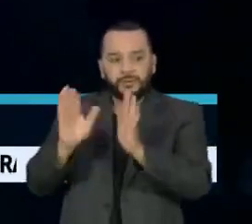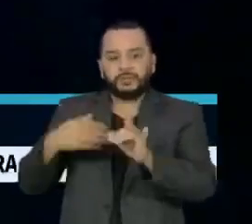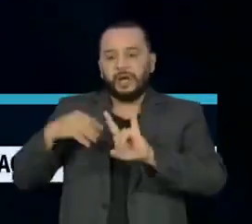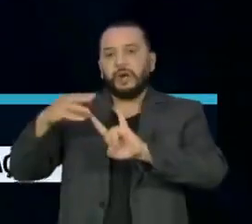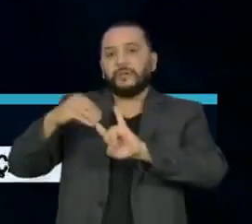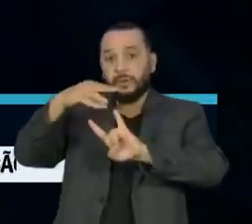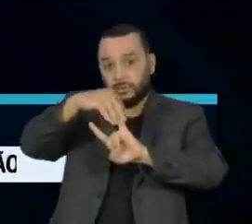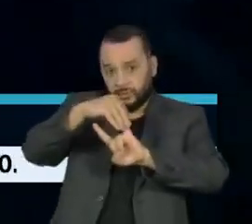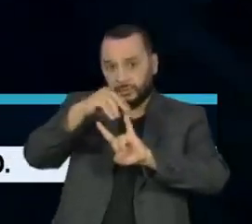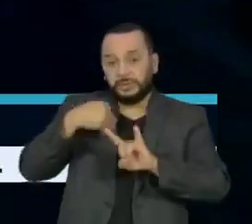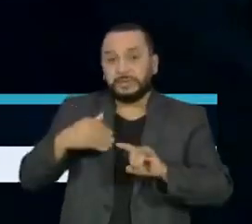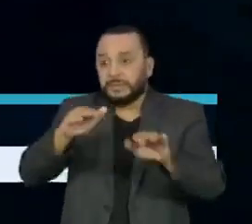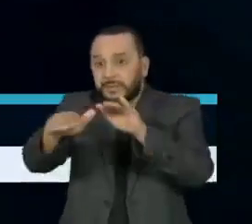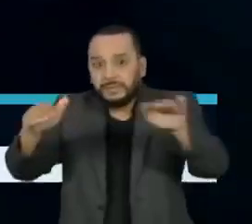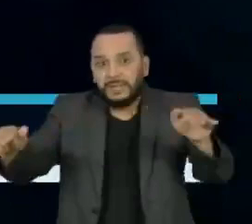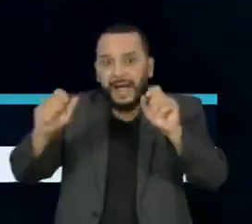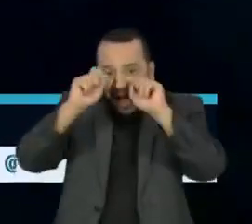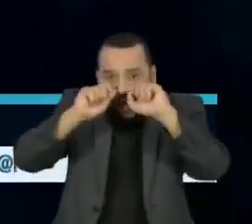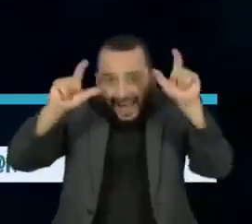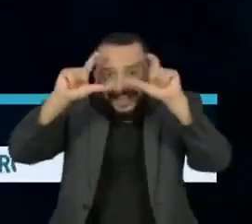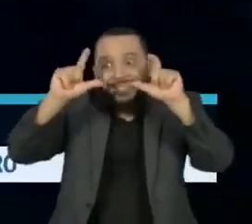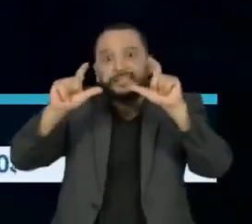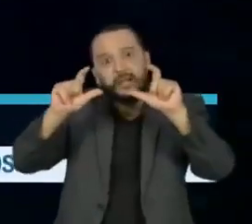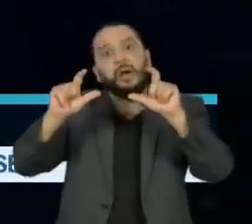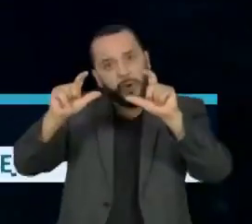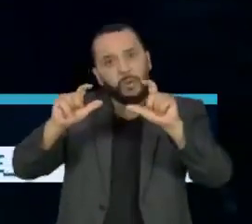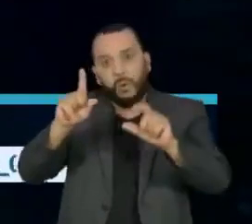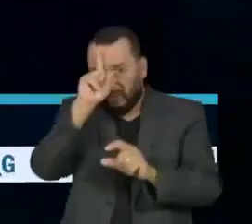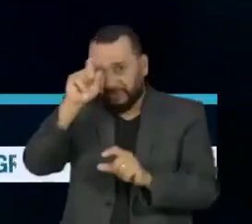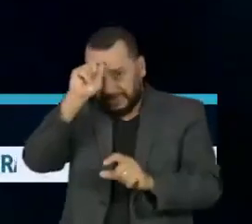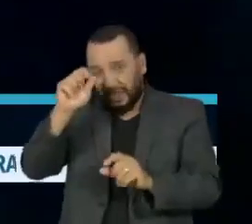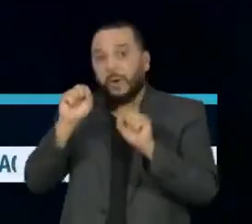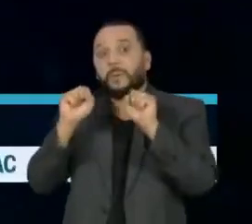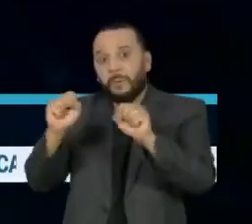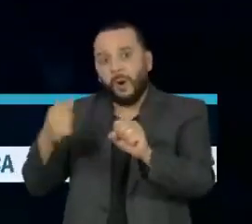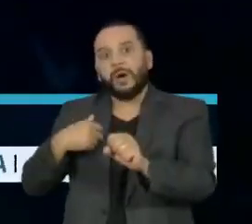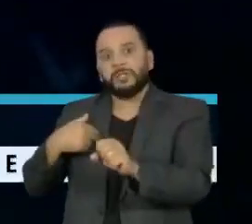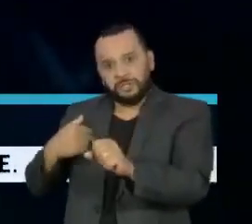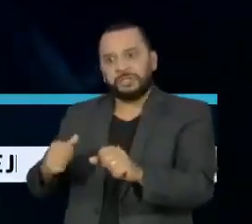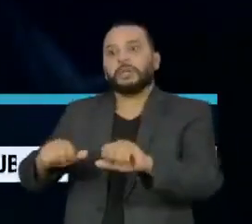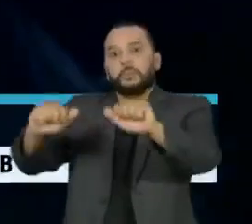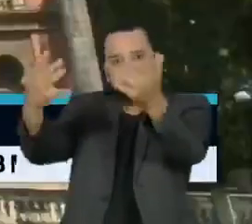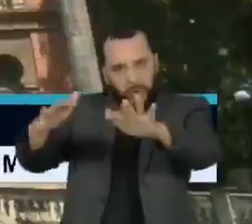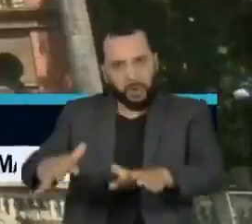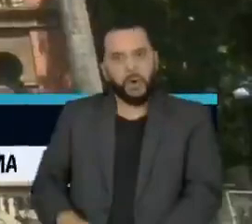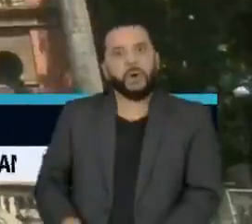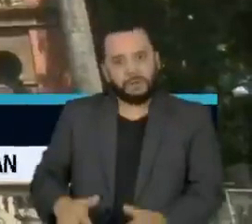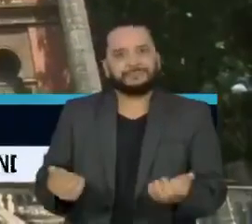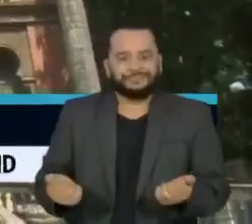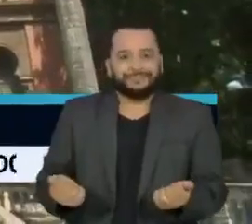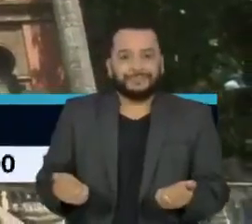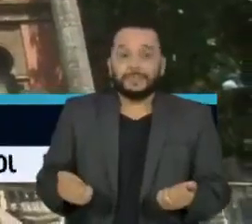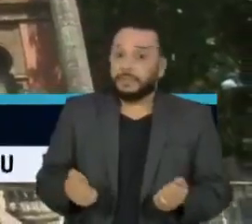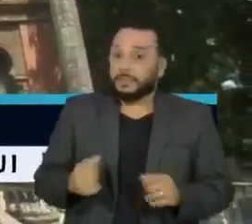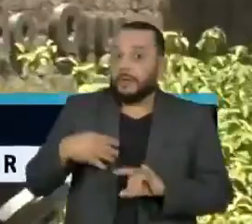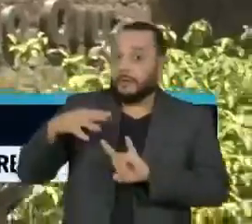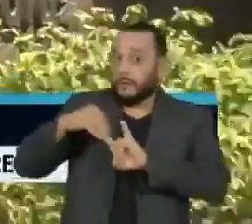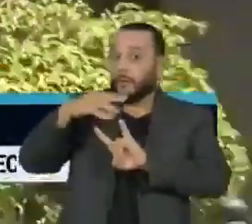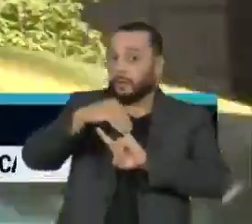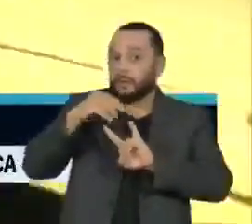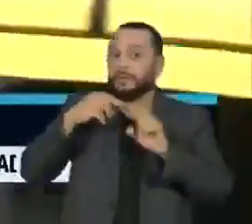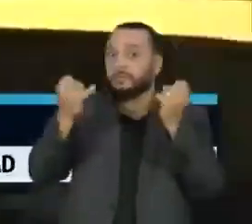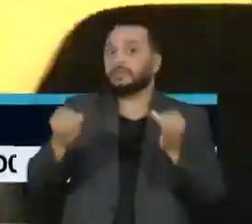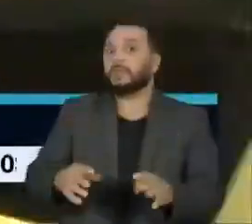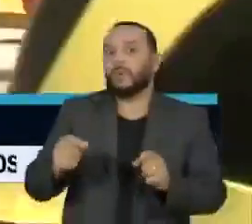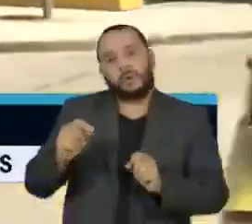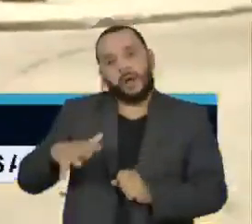para o risco do sistema de saúde do país entrar em colapso com a provável alta de casos após o fim do ano. Segundo a Fiocruz, o